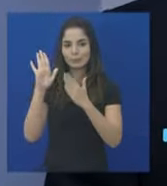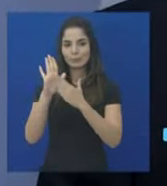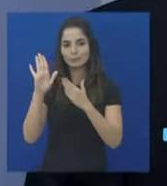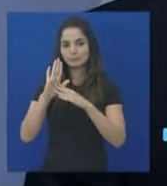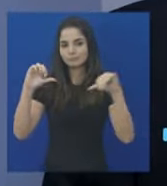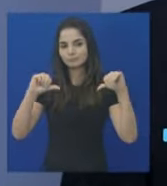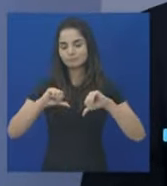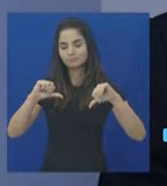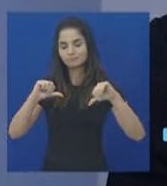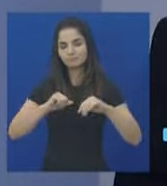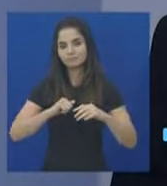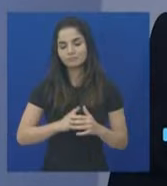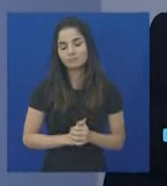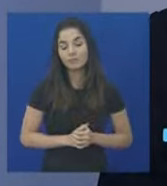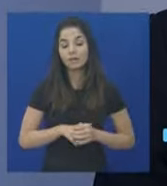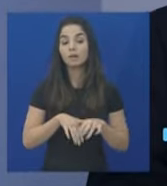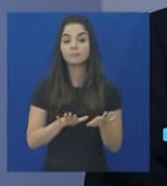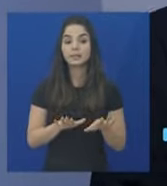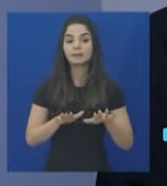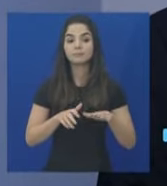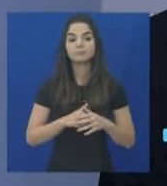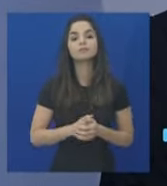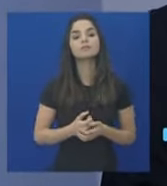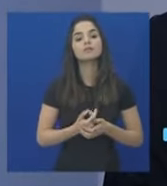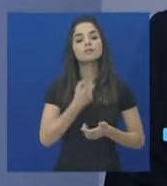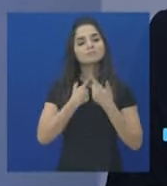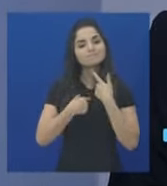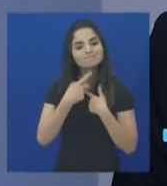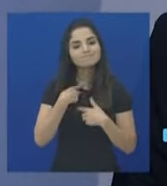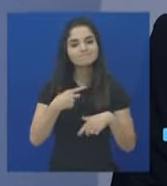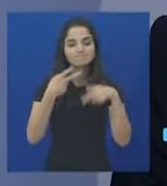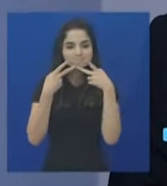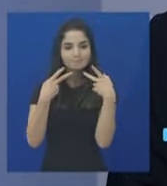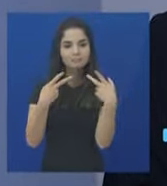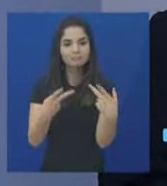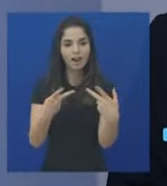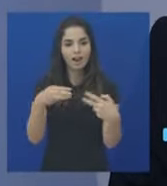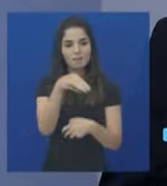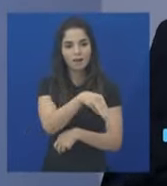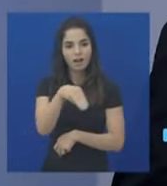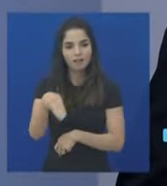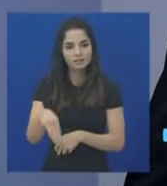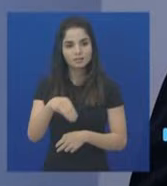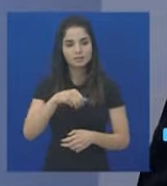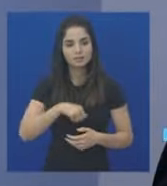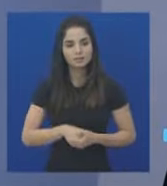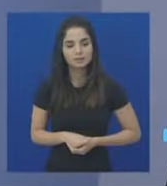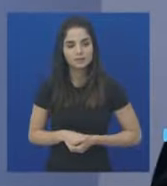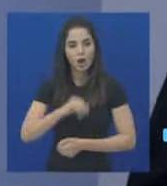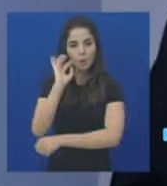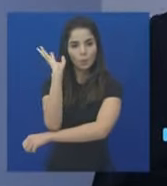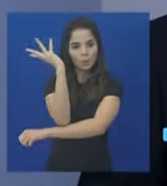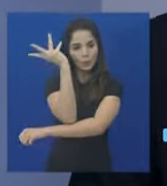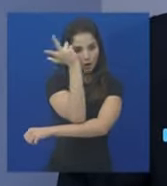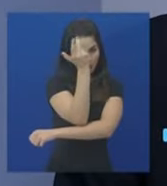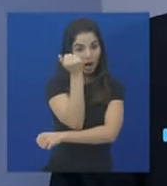Quero dizer, candidato impugnado, que o nosso programa de meio ambiente